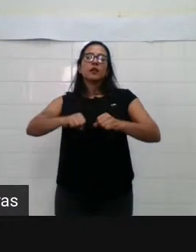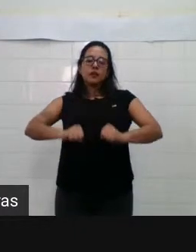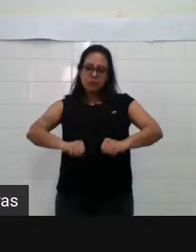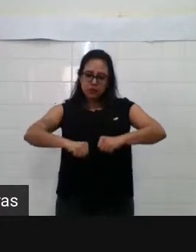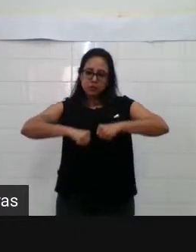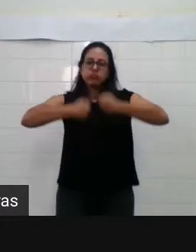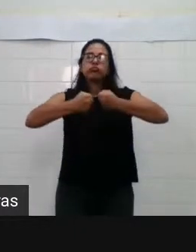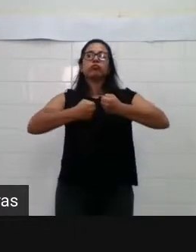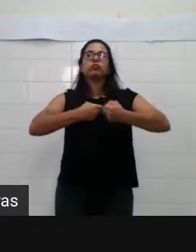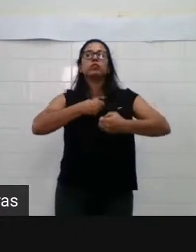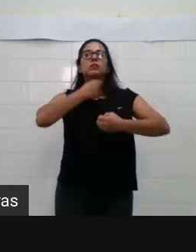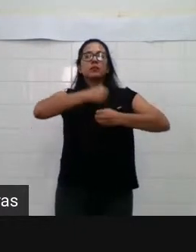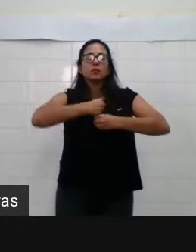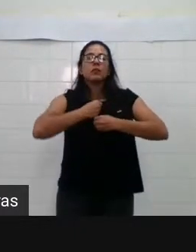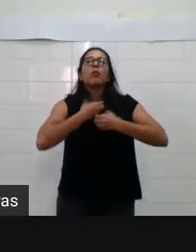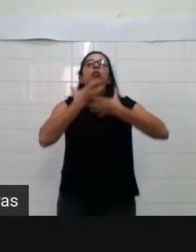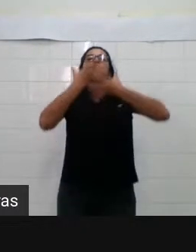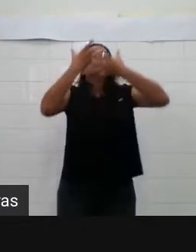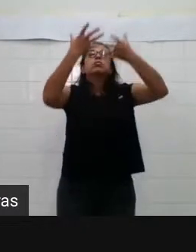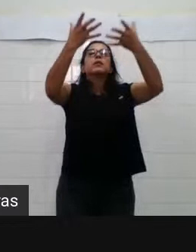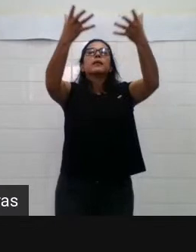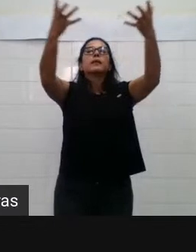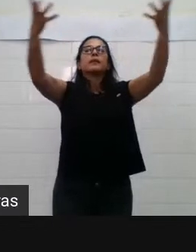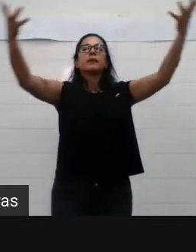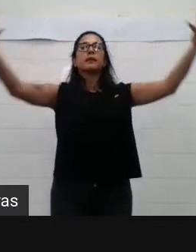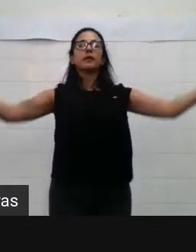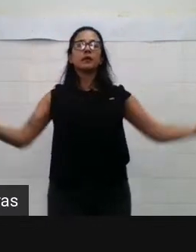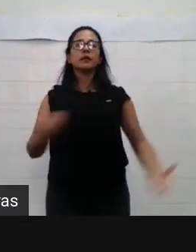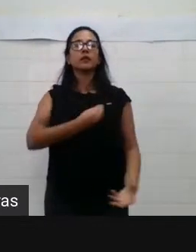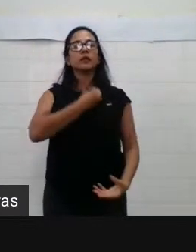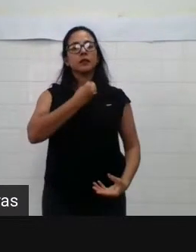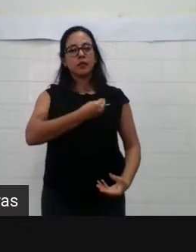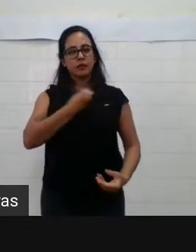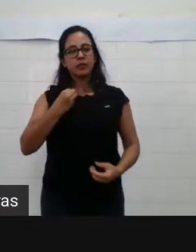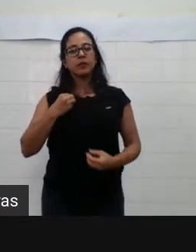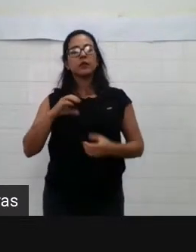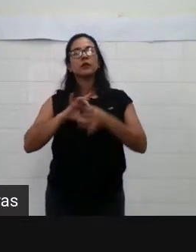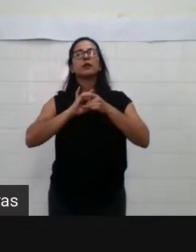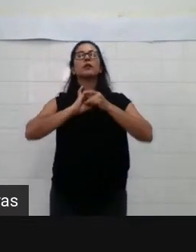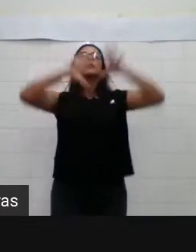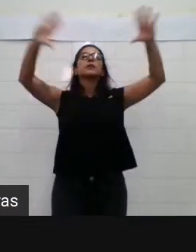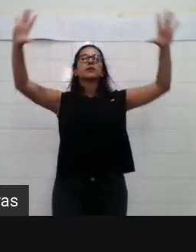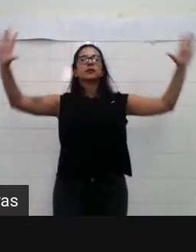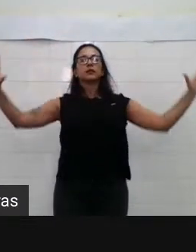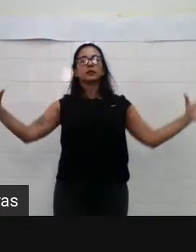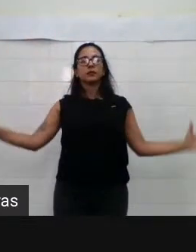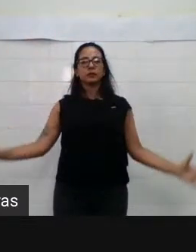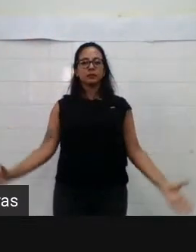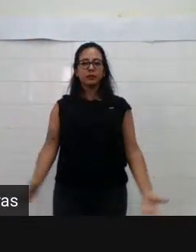ressonância, o eco da vida liberdade.